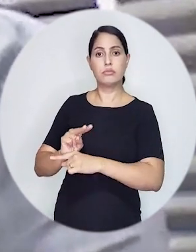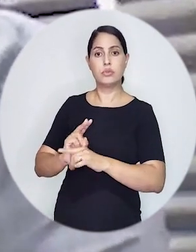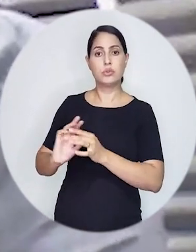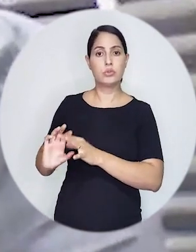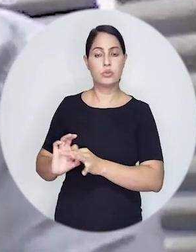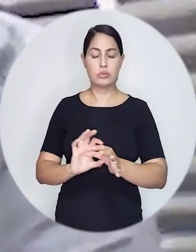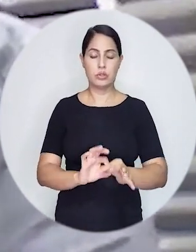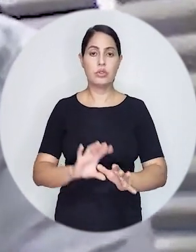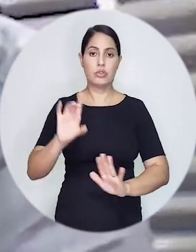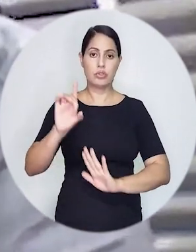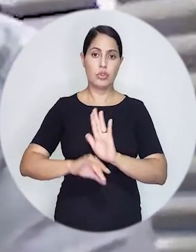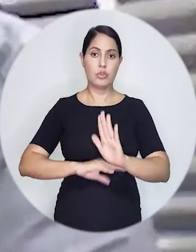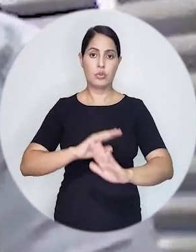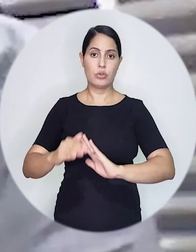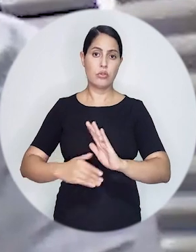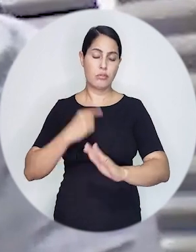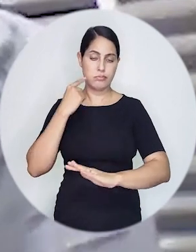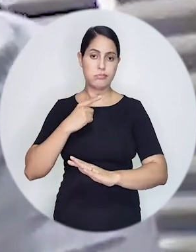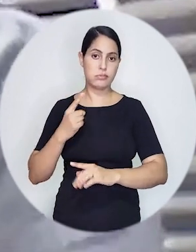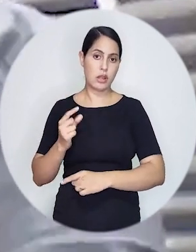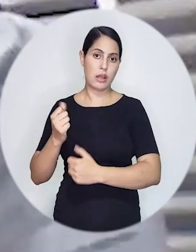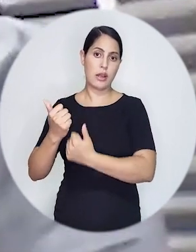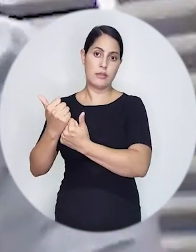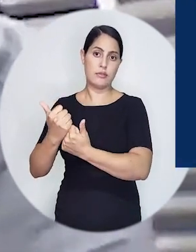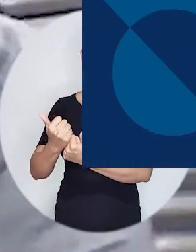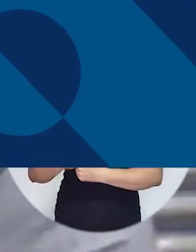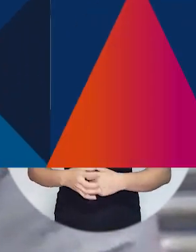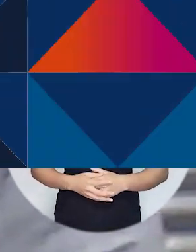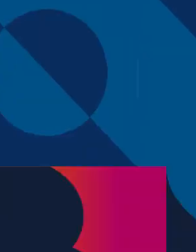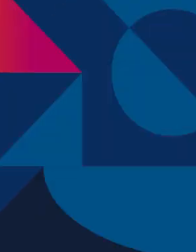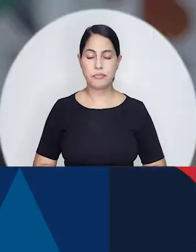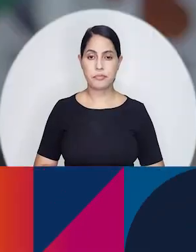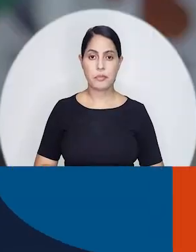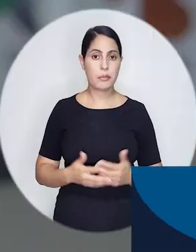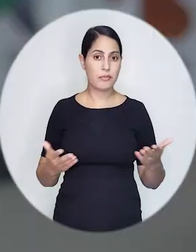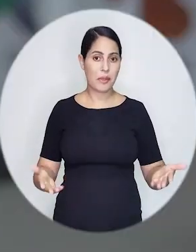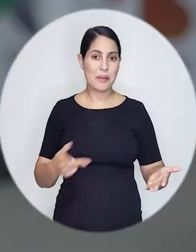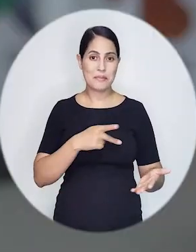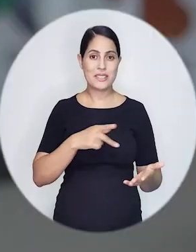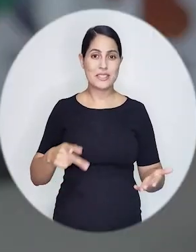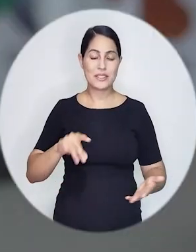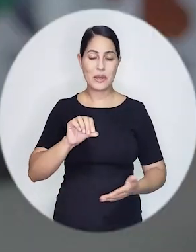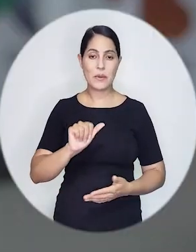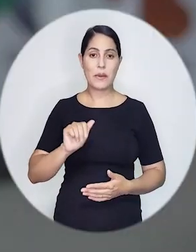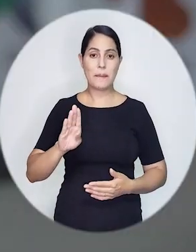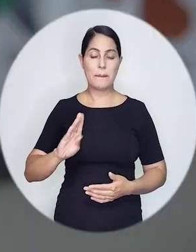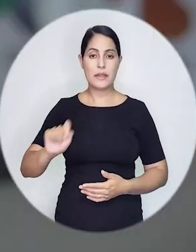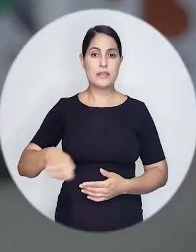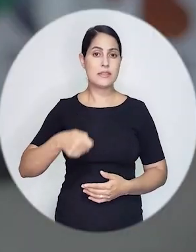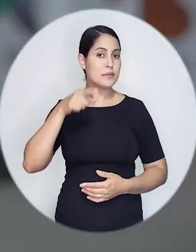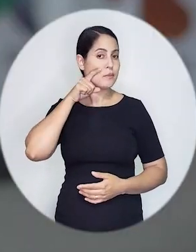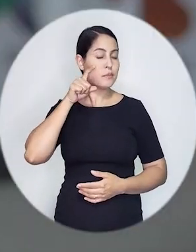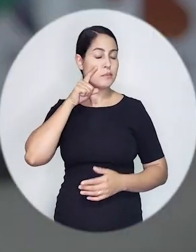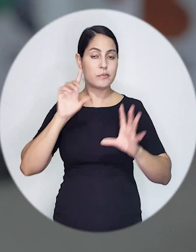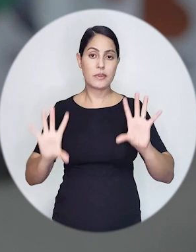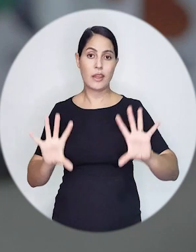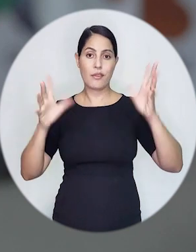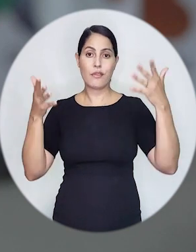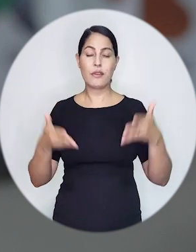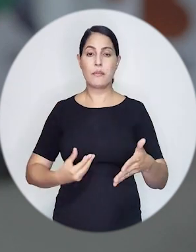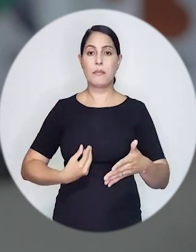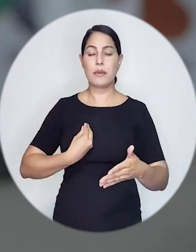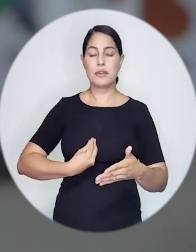decisão do Supremo Tribunal Federal, que assim entendeu que é direito pleno da advocacia. O presidente da Ordem dos Advogados do Brasil,